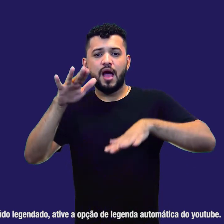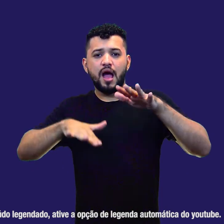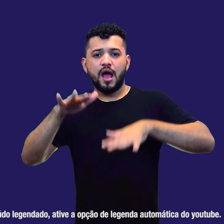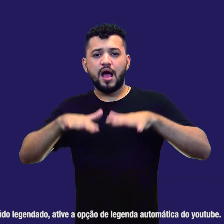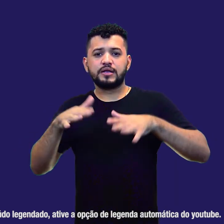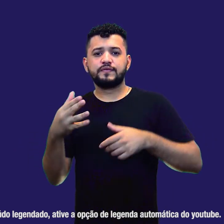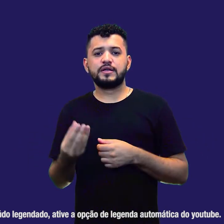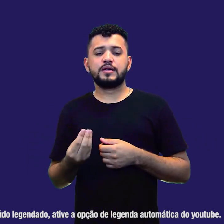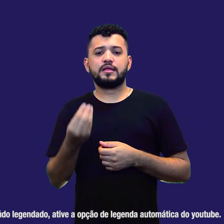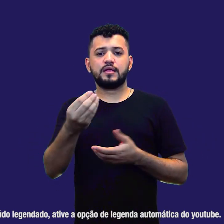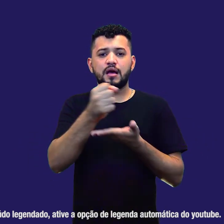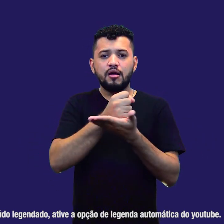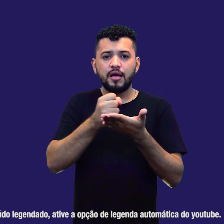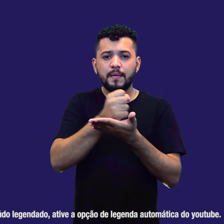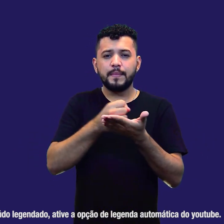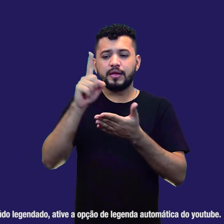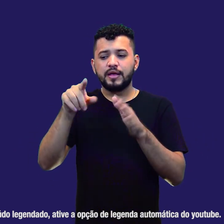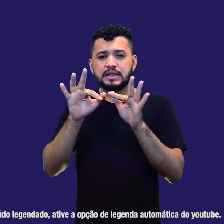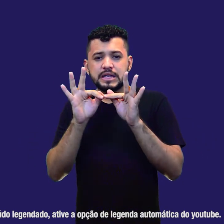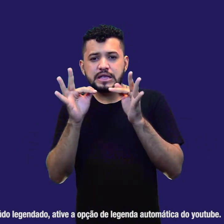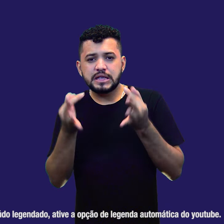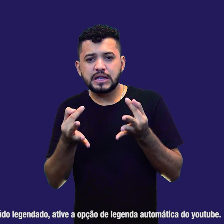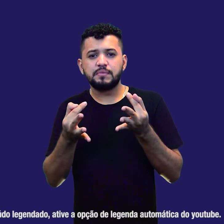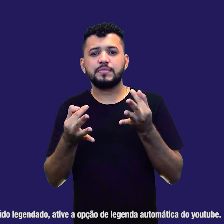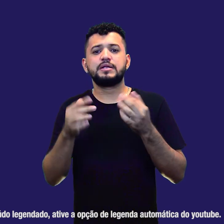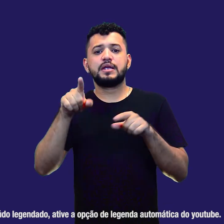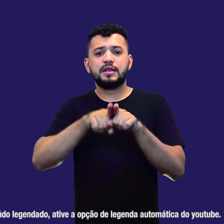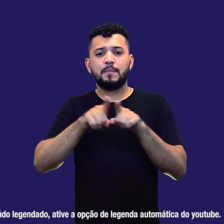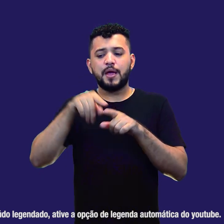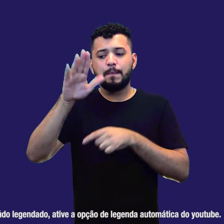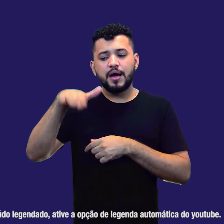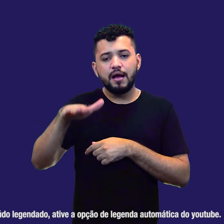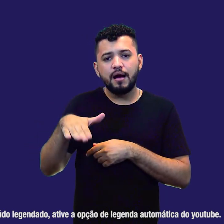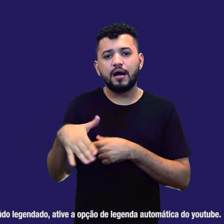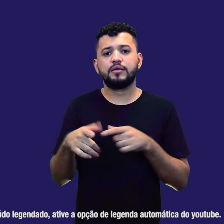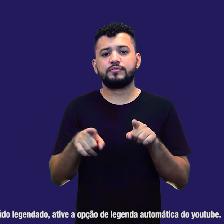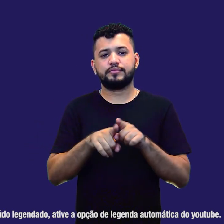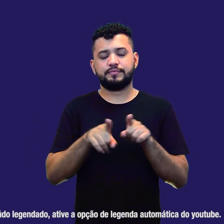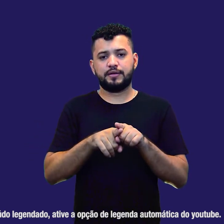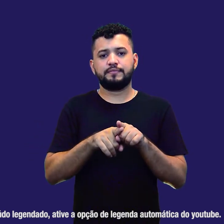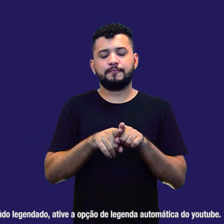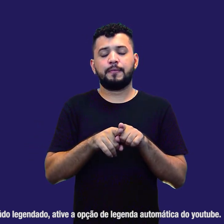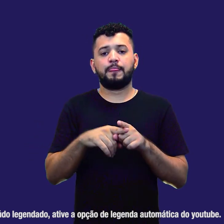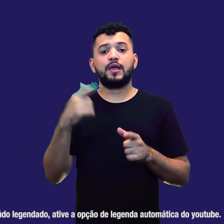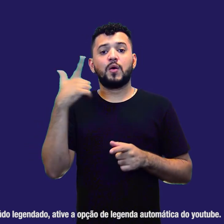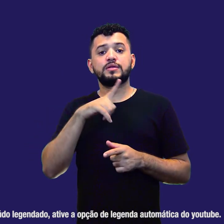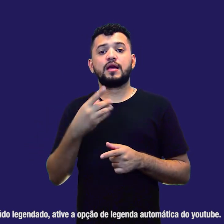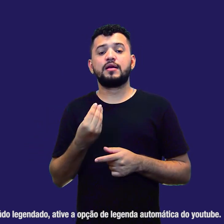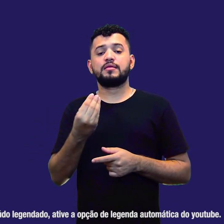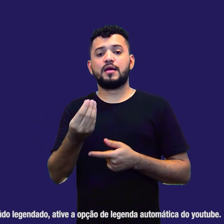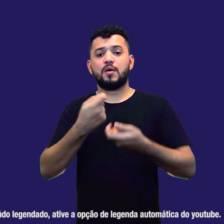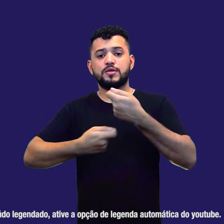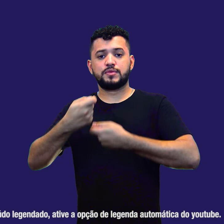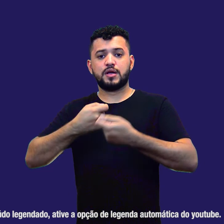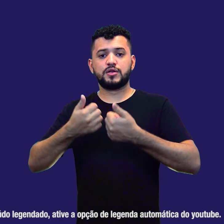cobre. Que são coisas simples, são coisas baratas, que trazem uma economia muito grande, porque você não vai ter pacientes